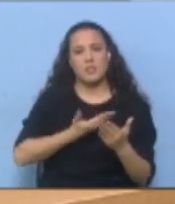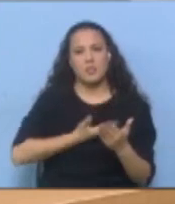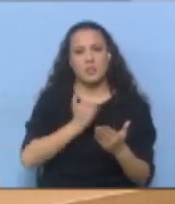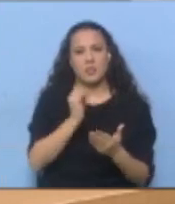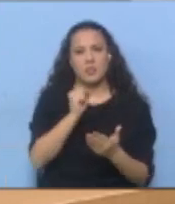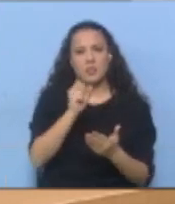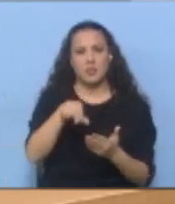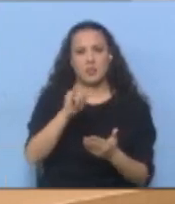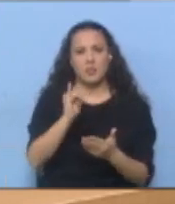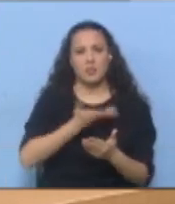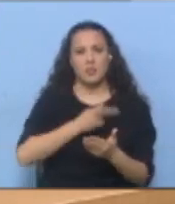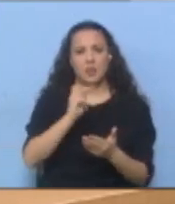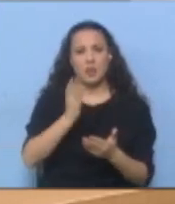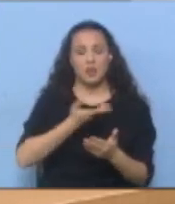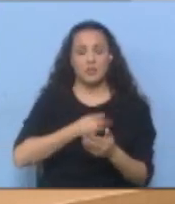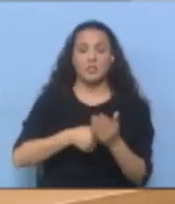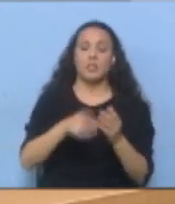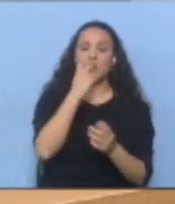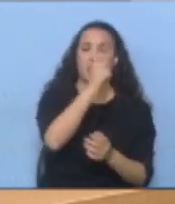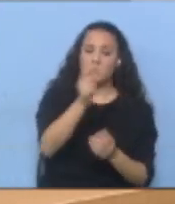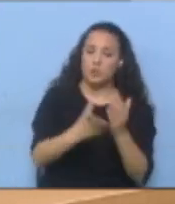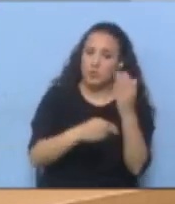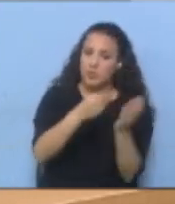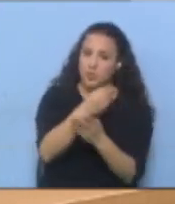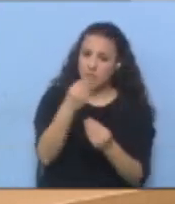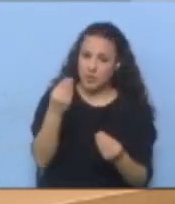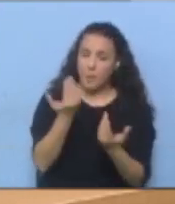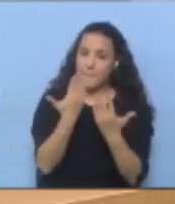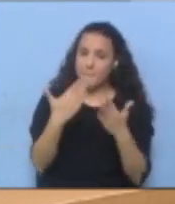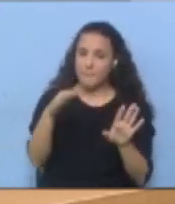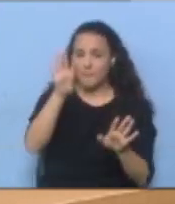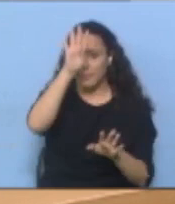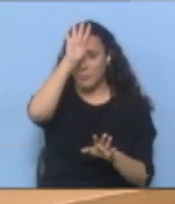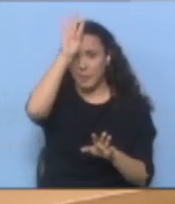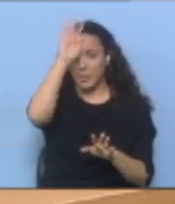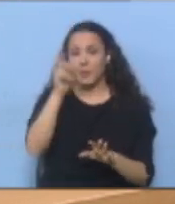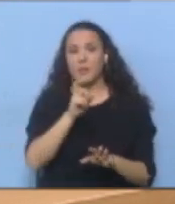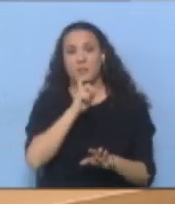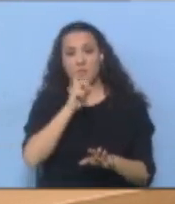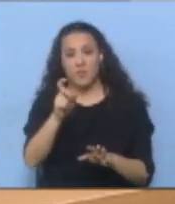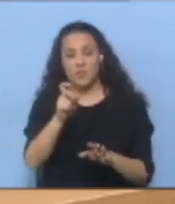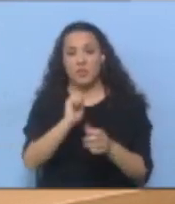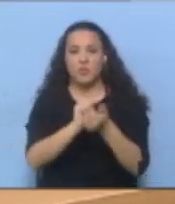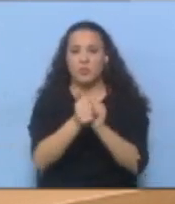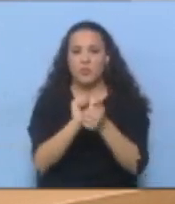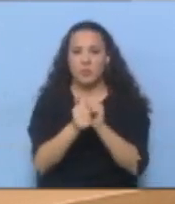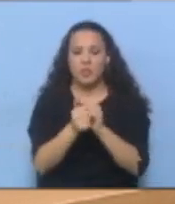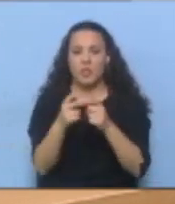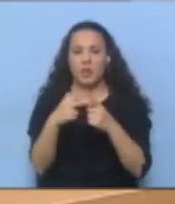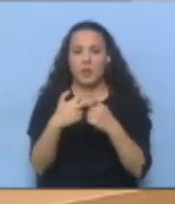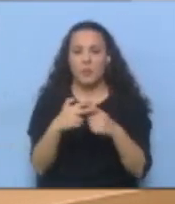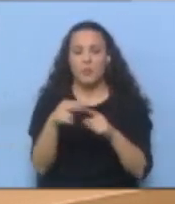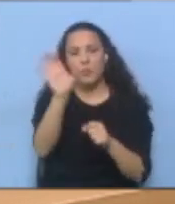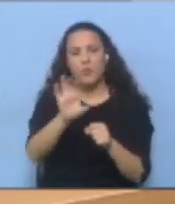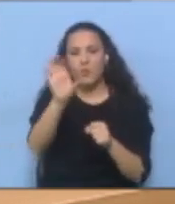com deficiência, tudo isso. Portanto, o Papa alerta-nos nesse sentido para dizermos que o desporto é aqui uma ferramenta fantástica para a